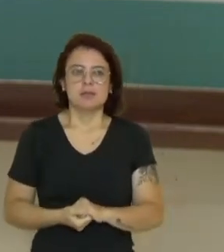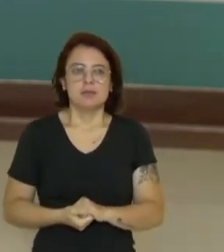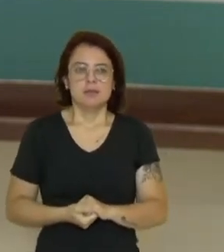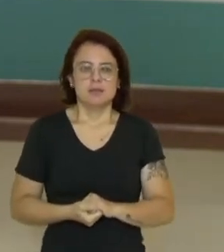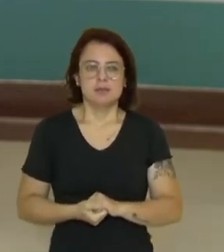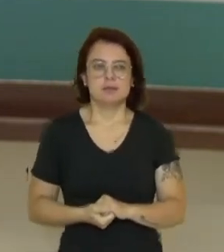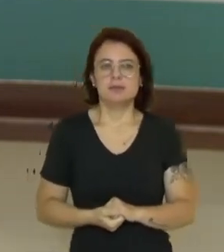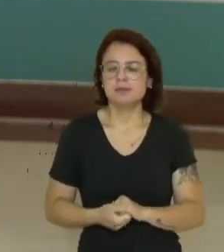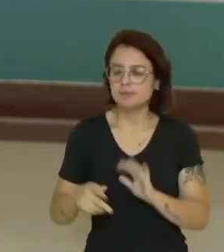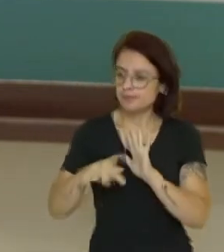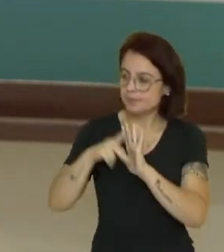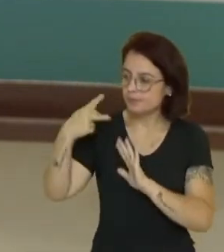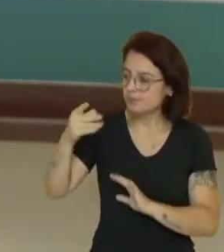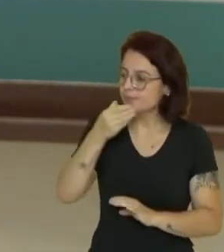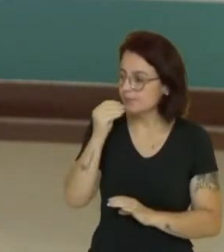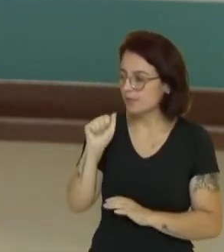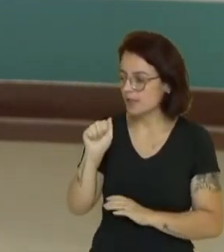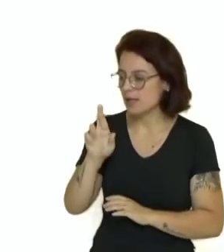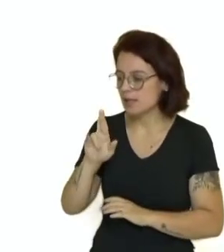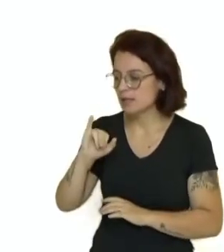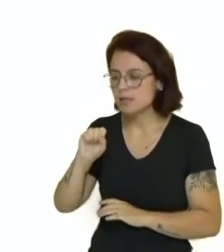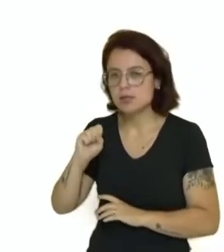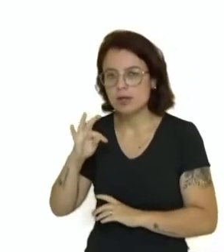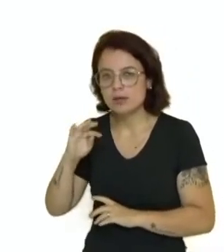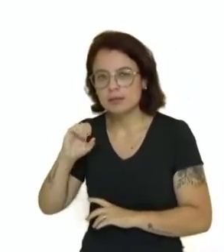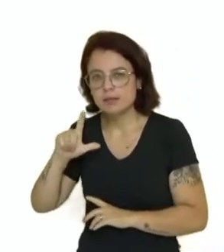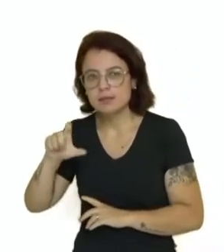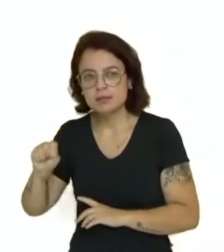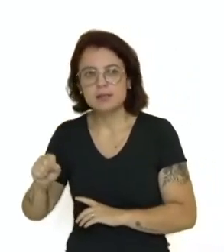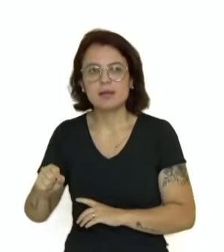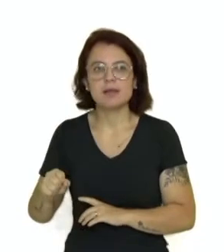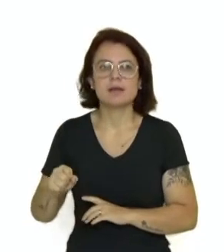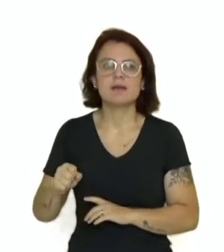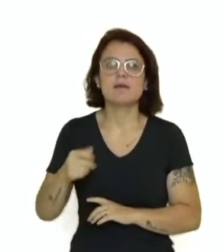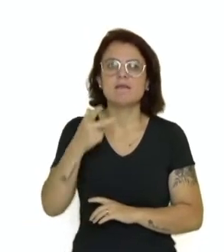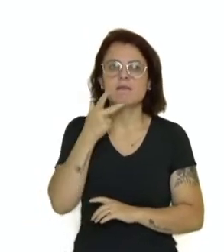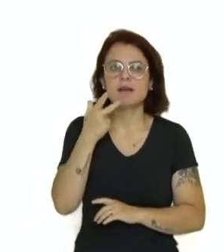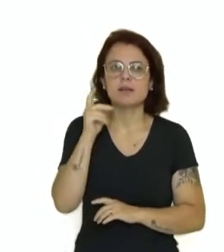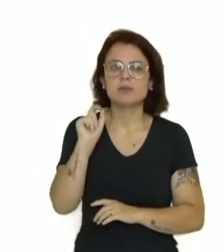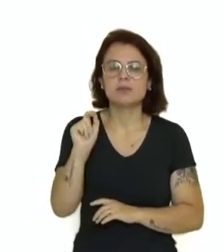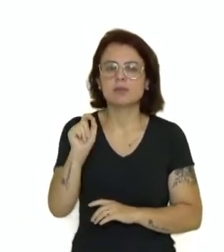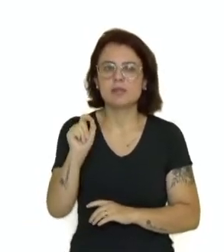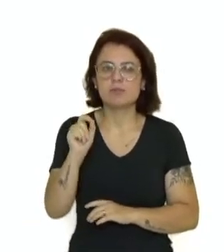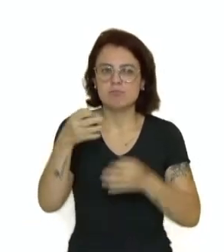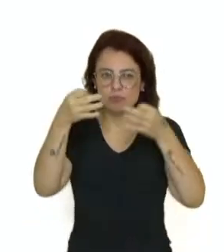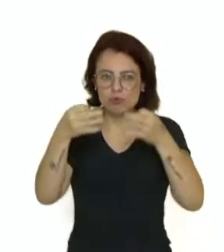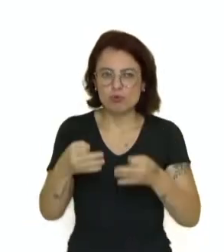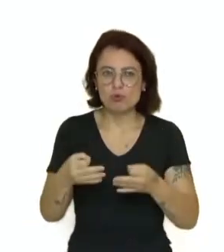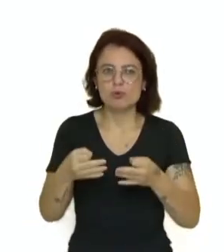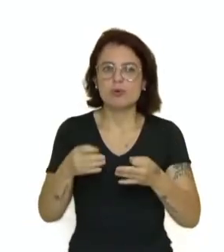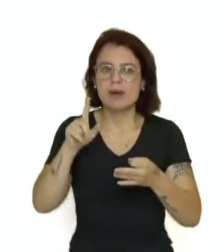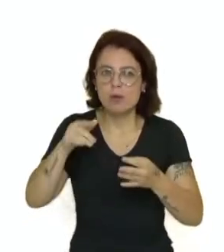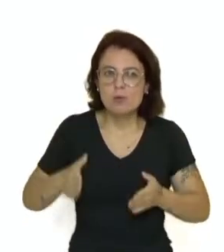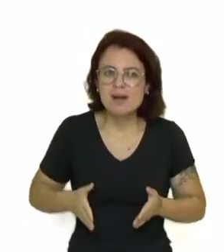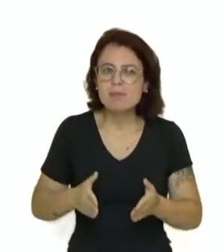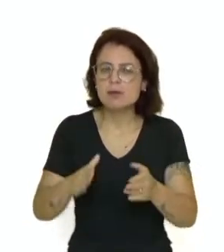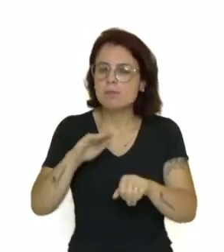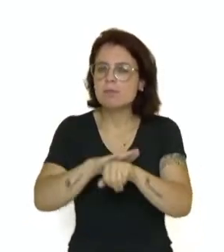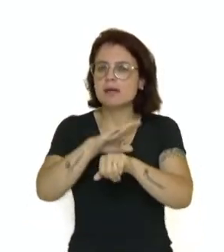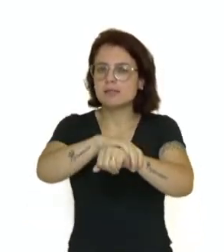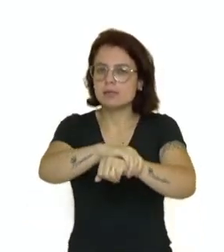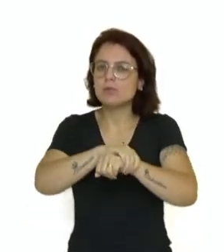Para Aristóteles, a moderação, que ele chama de justo meio ou mediana, é o caminho mais seguro para se alcançar